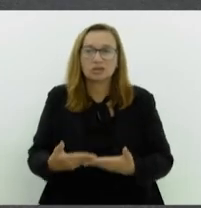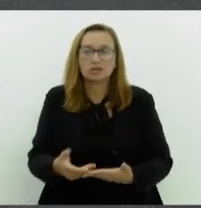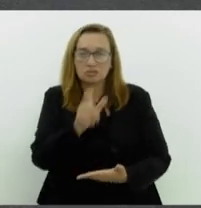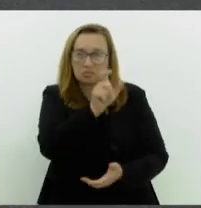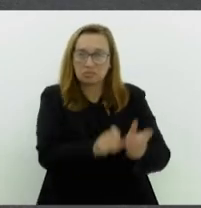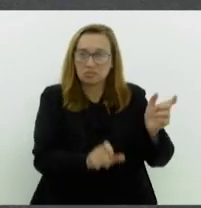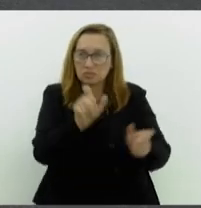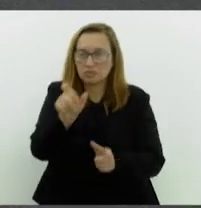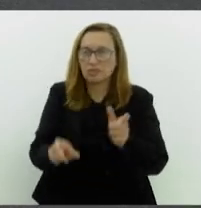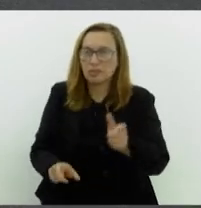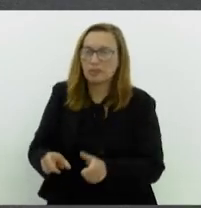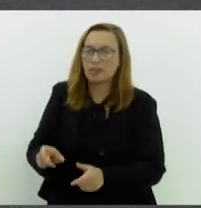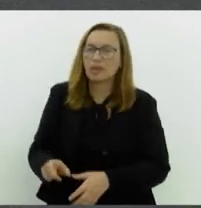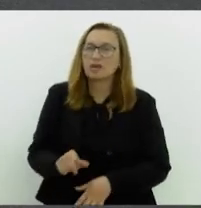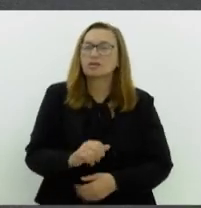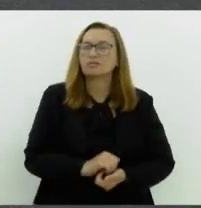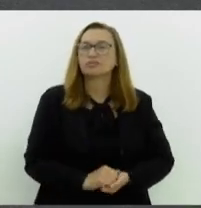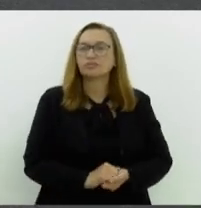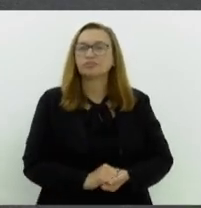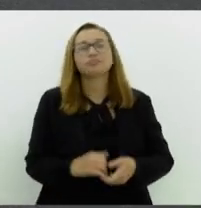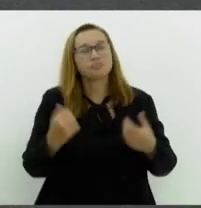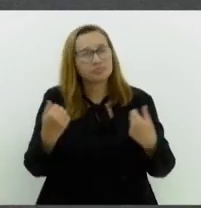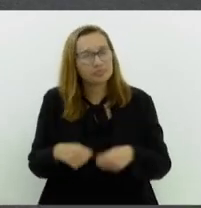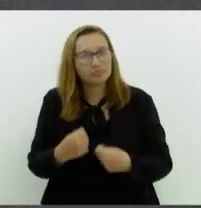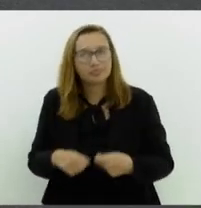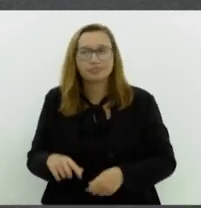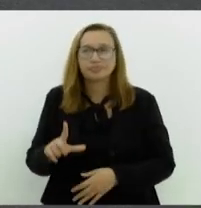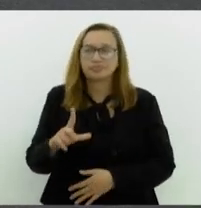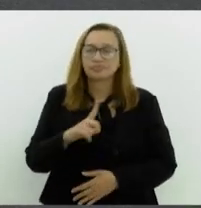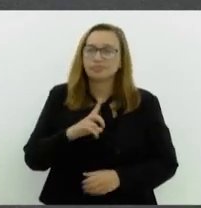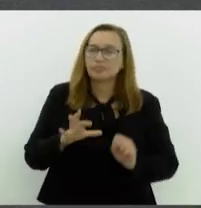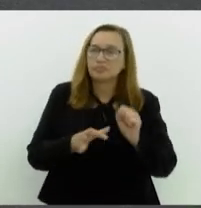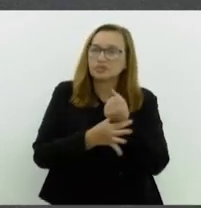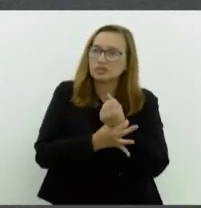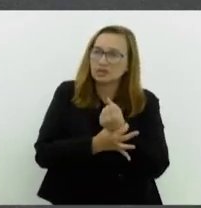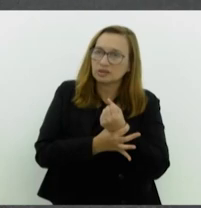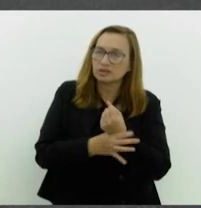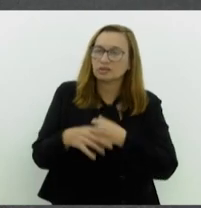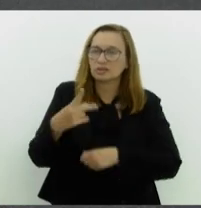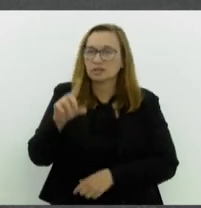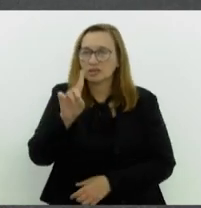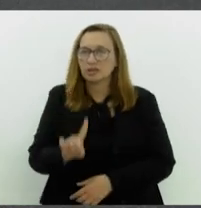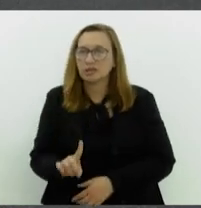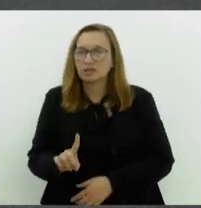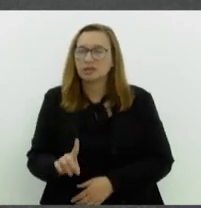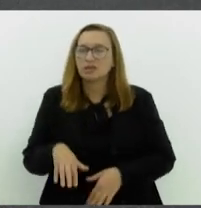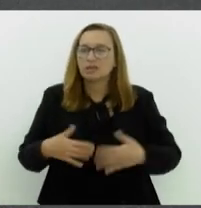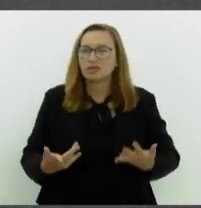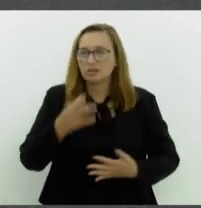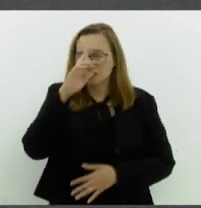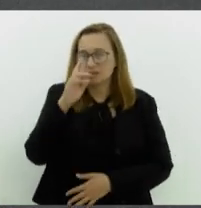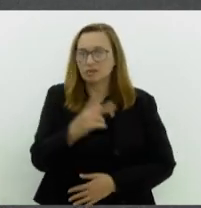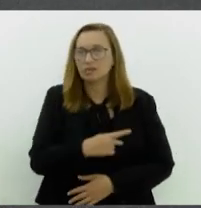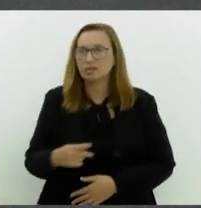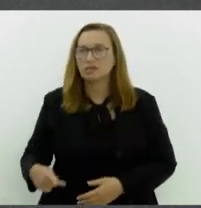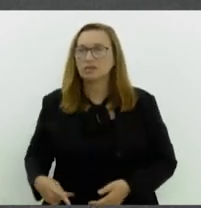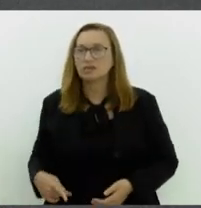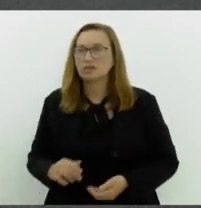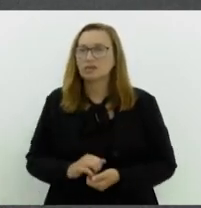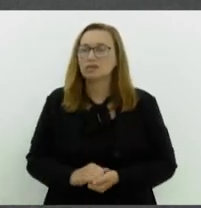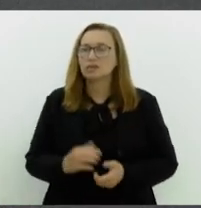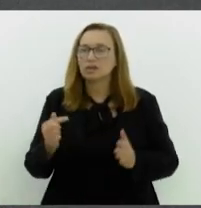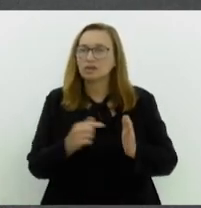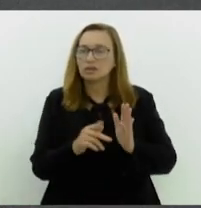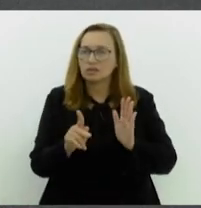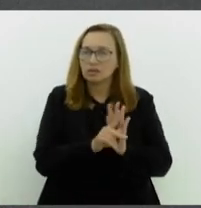como pessoas que precisam ter garantidos os seus direitos. E aí, senhora presidente, esse